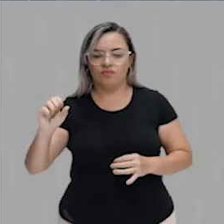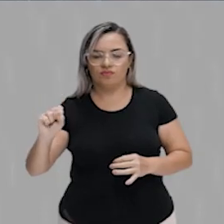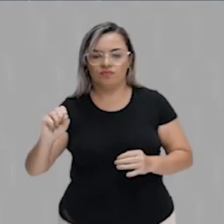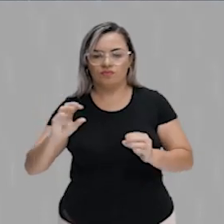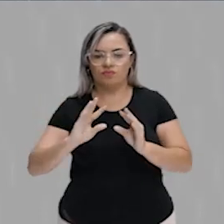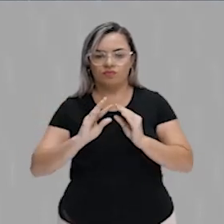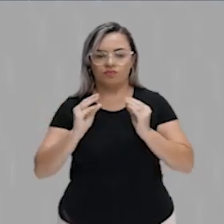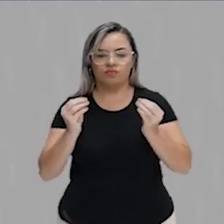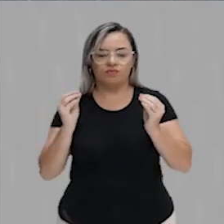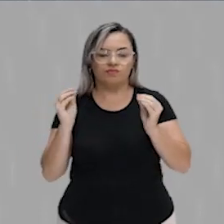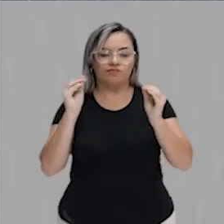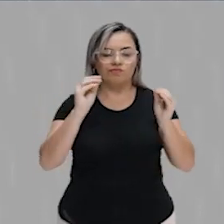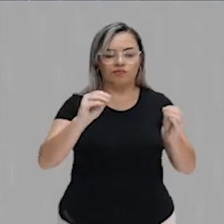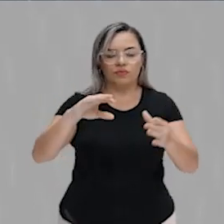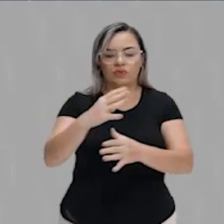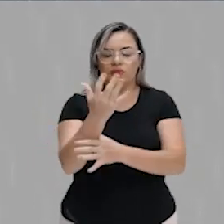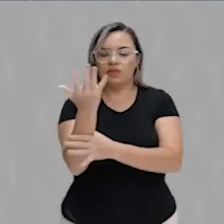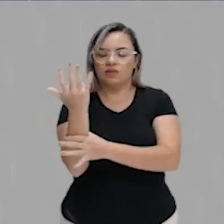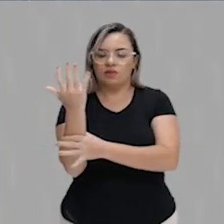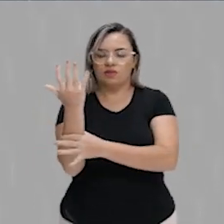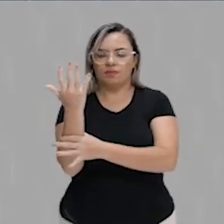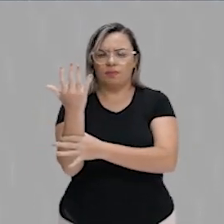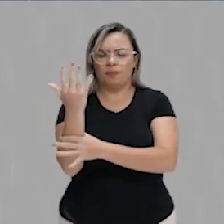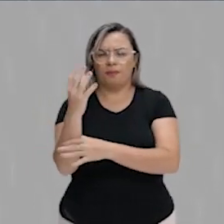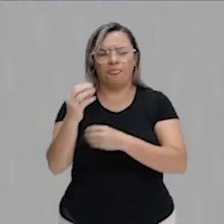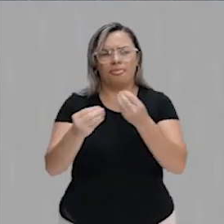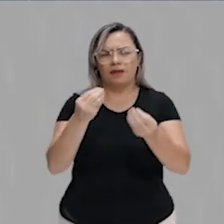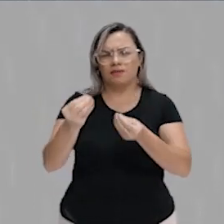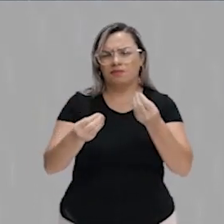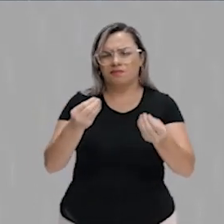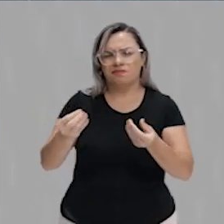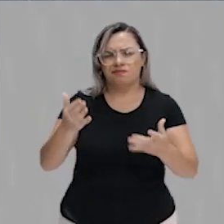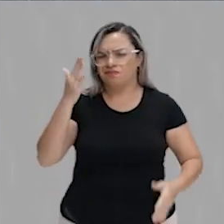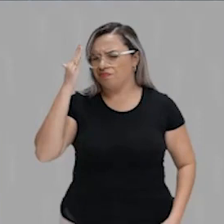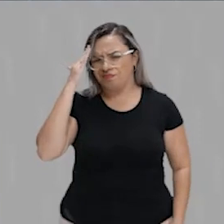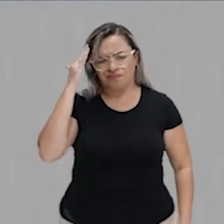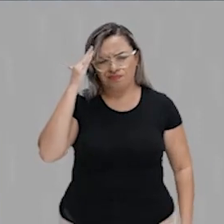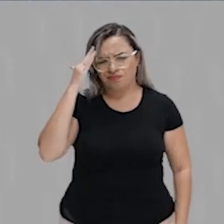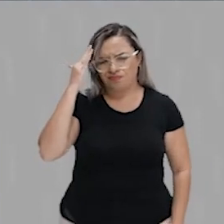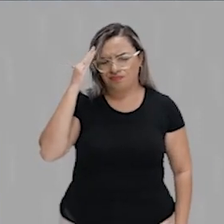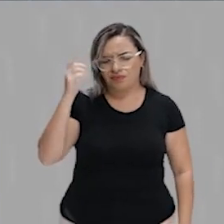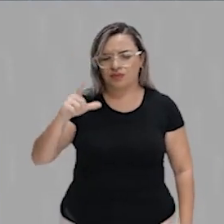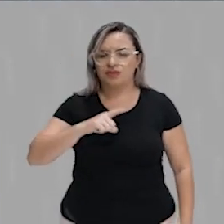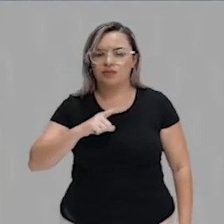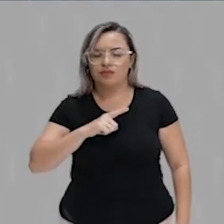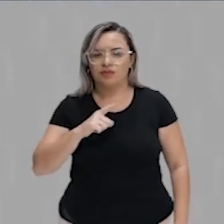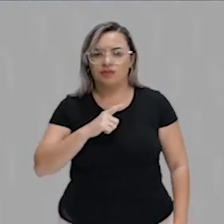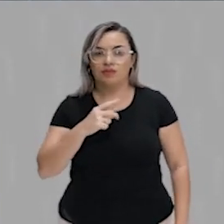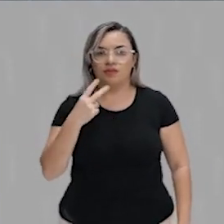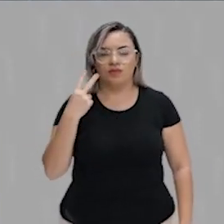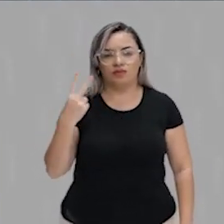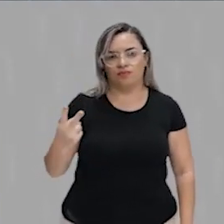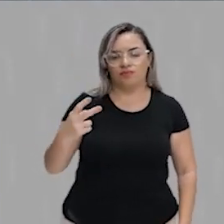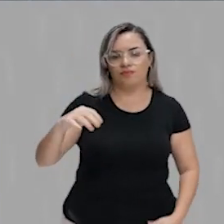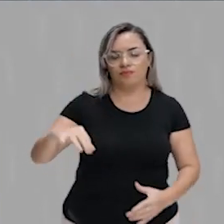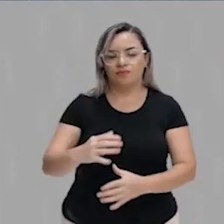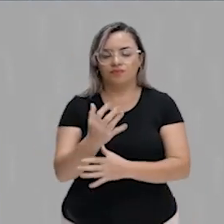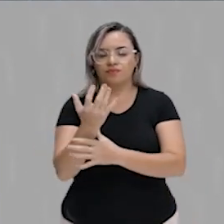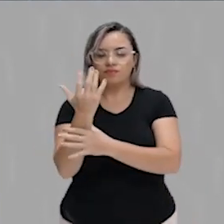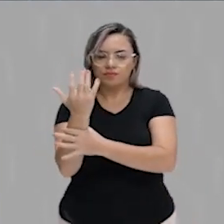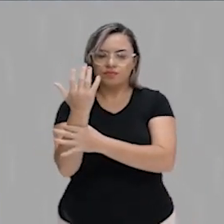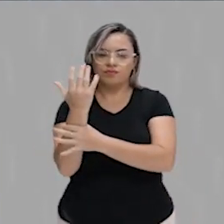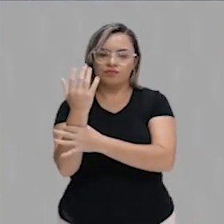eudicotiledôneas. Como assim? Não entendi, professor. Existem dois tipos de plantas, né? Angiospermas. Existem